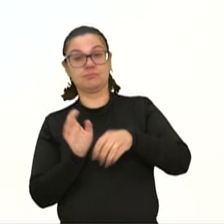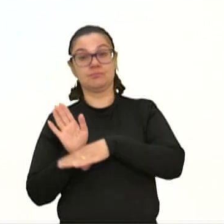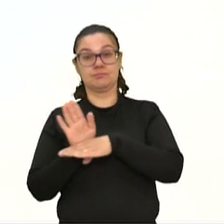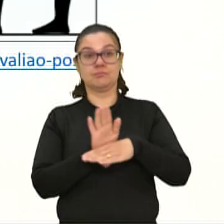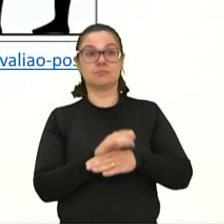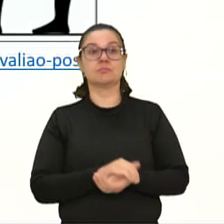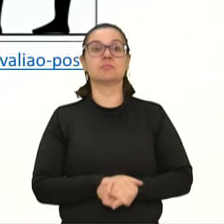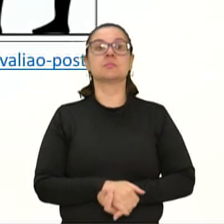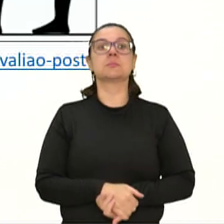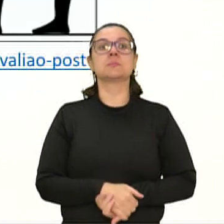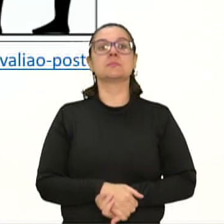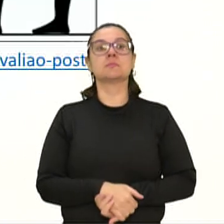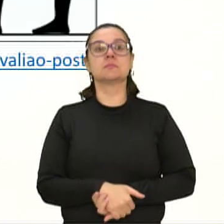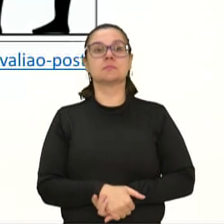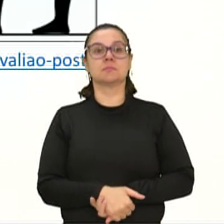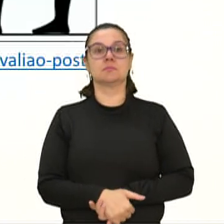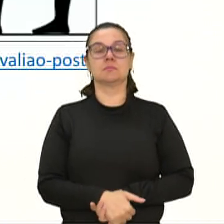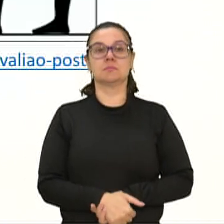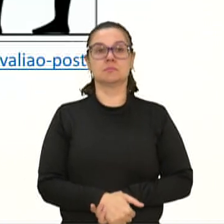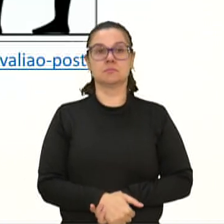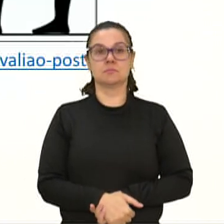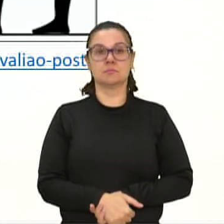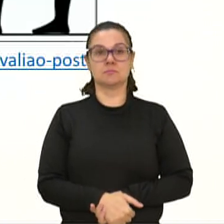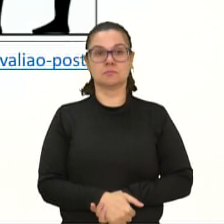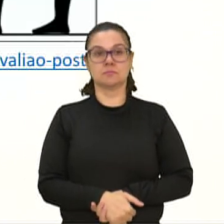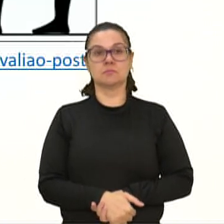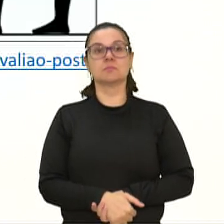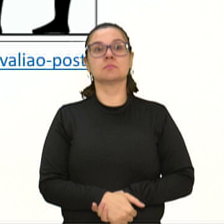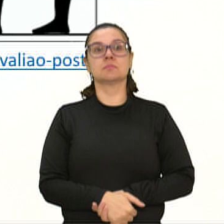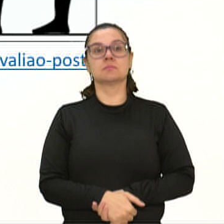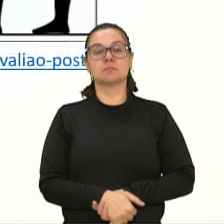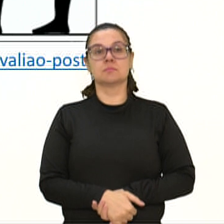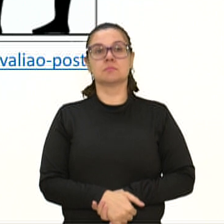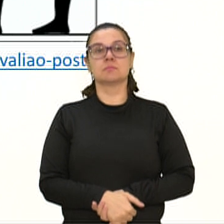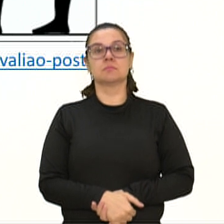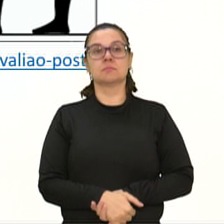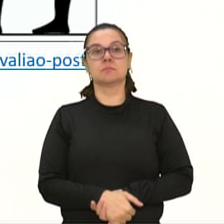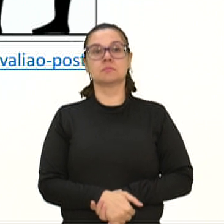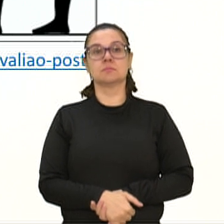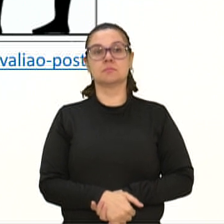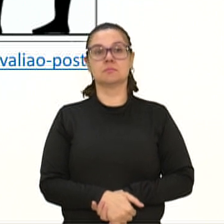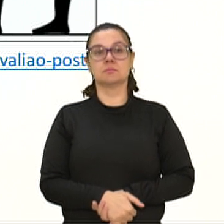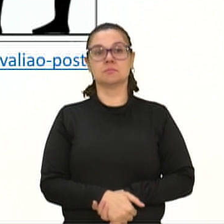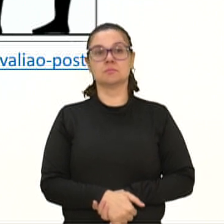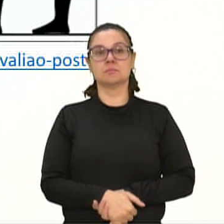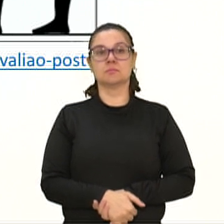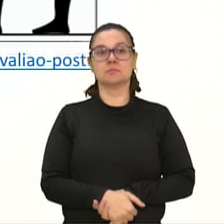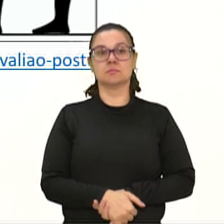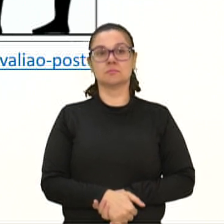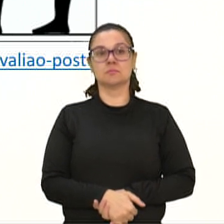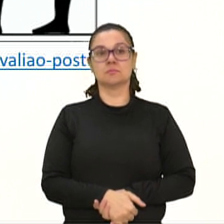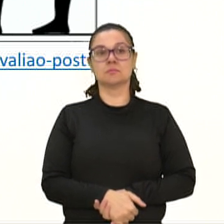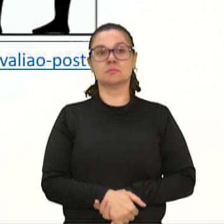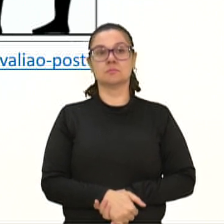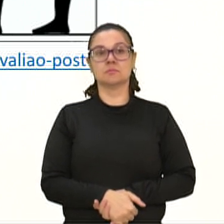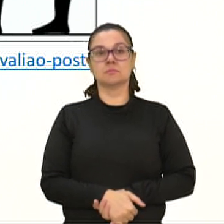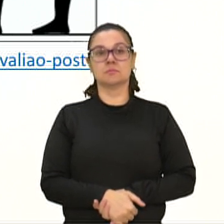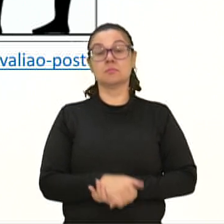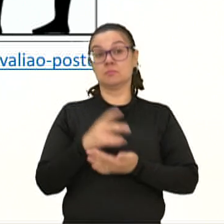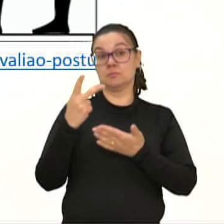ajudar. Então, aqui eu tenho a imagem, ó, tá? Ó, de alguns desvios